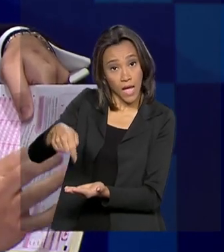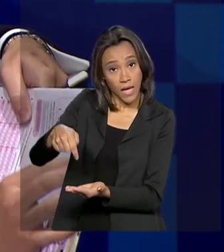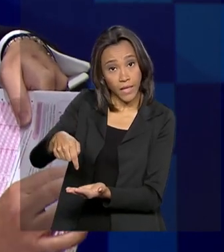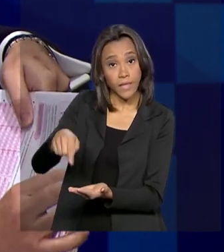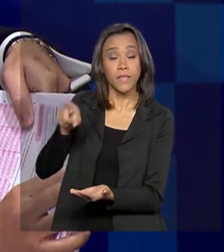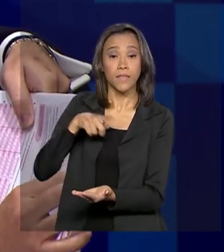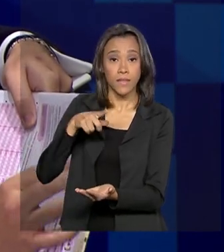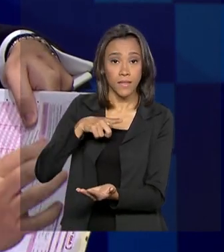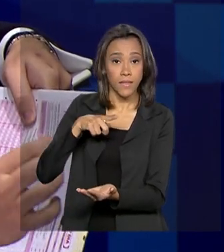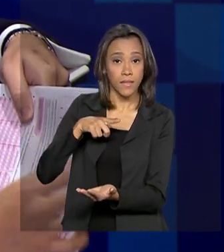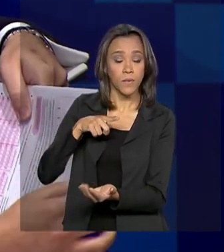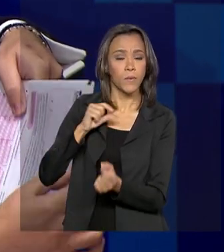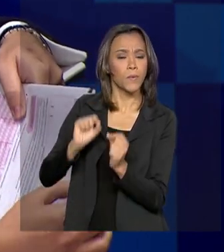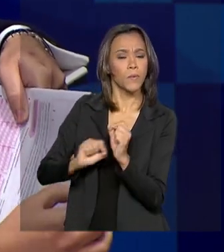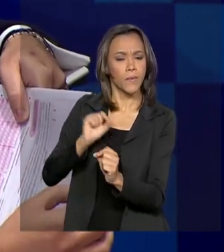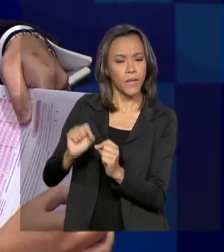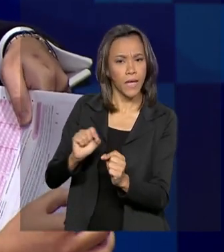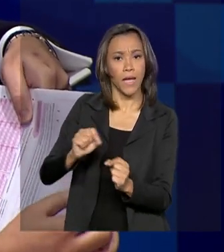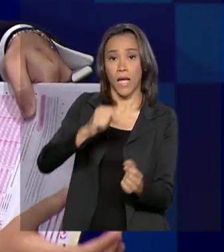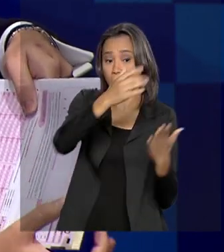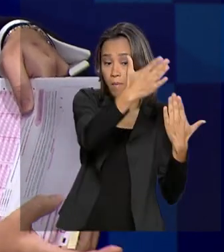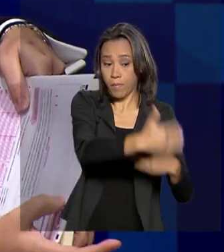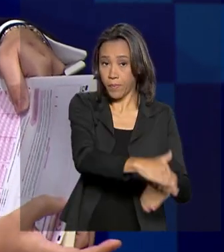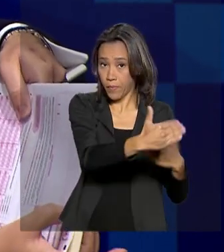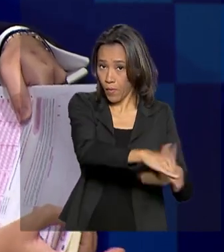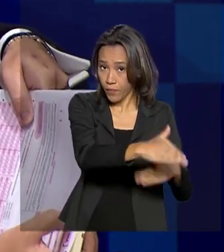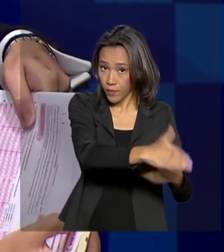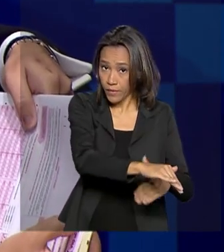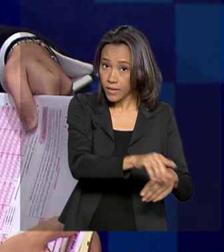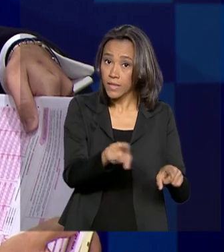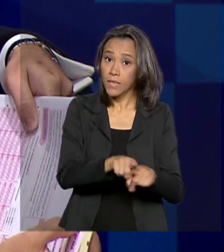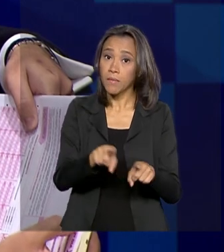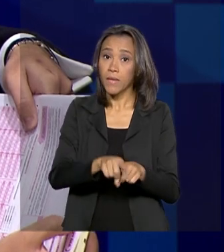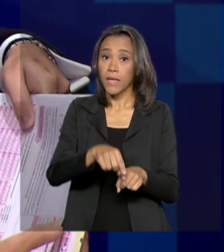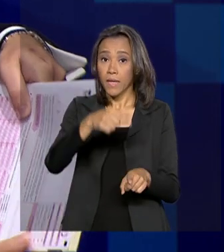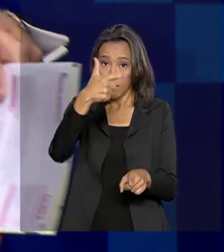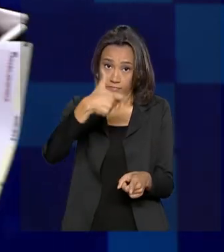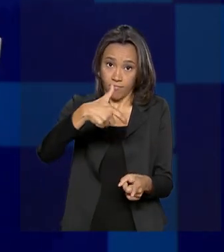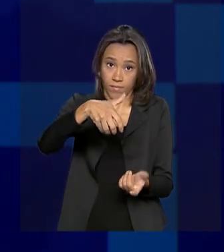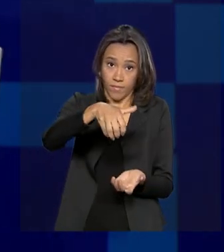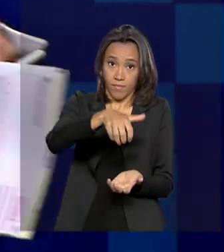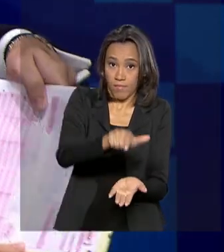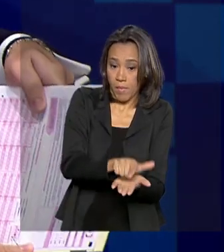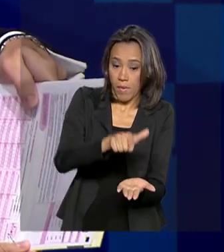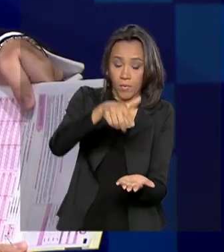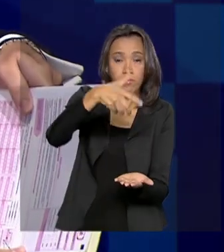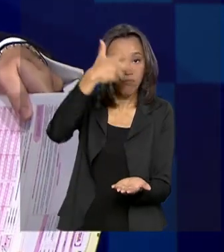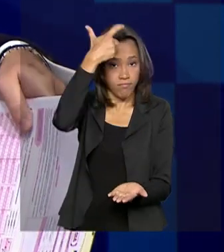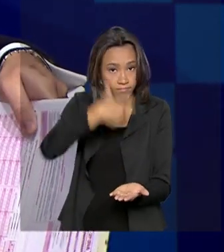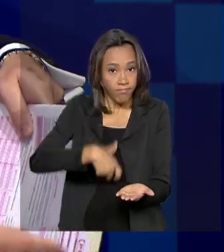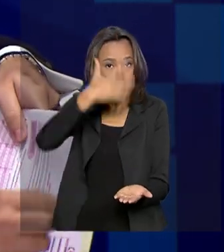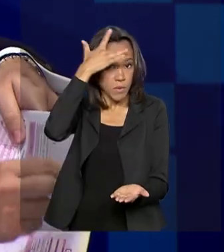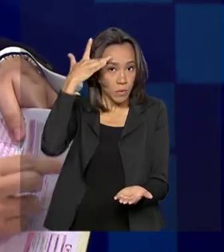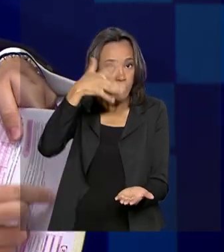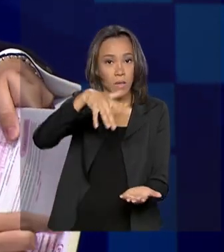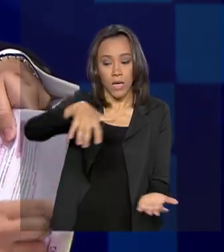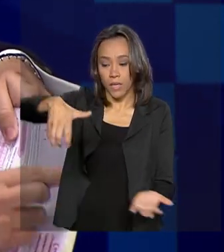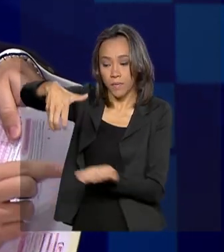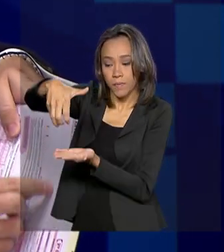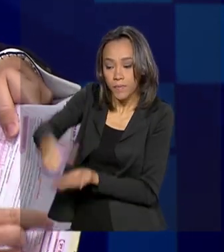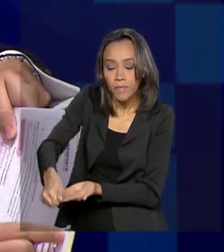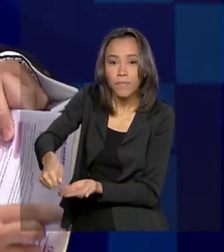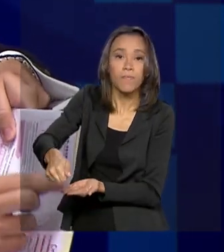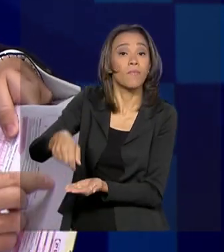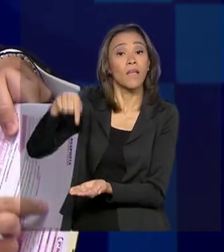a associação entre a prova eo participante neste processamento na gráfica frontera onde